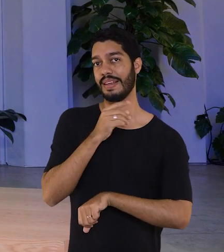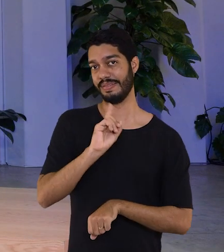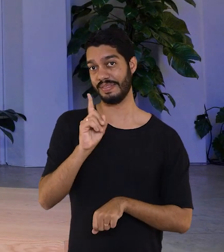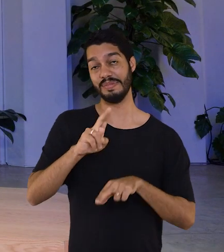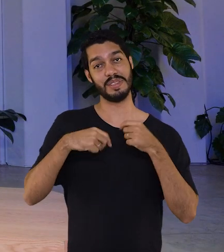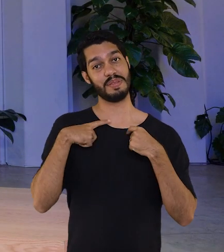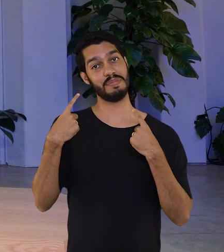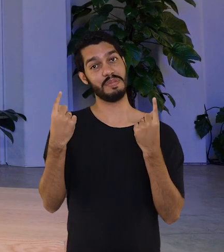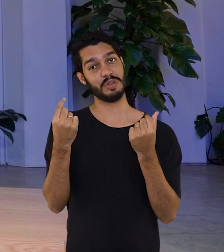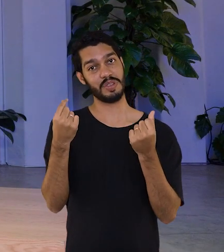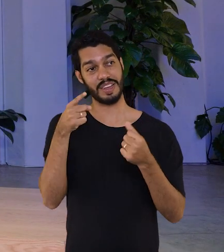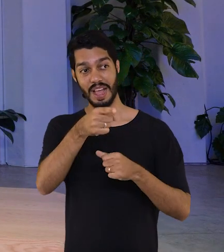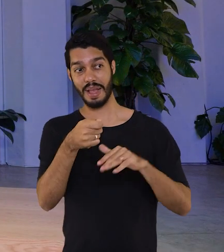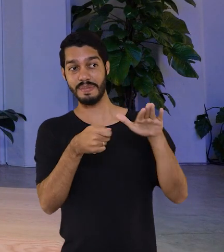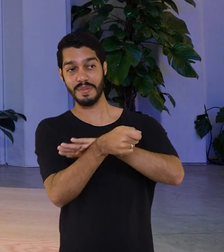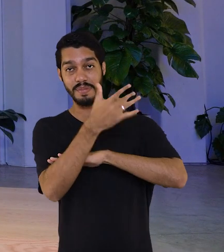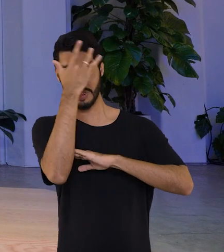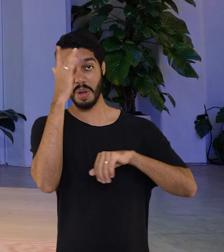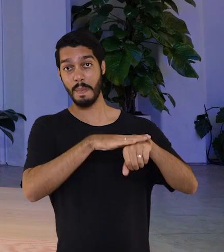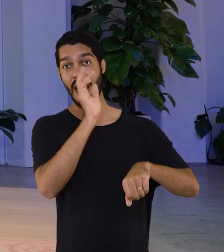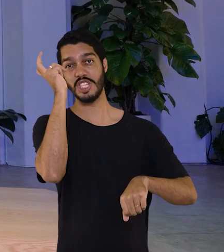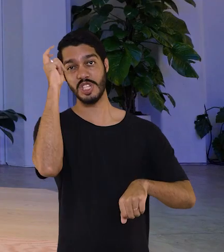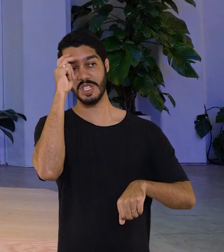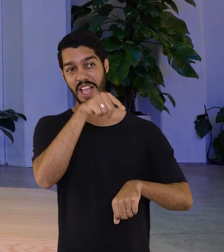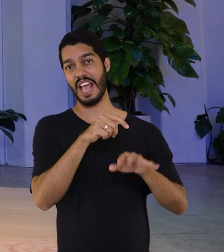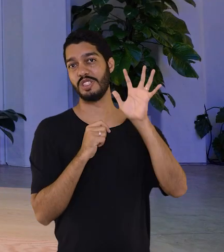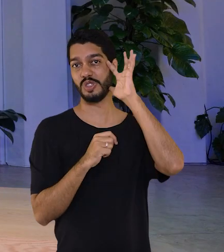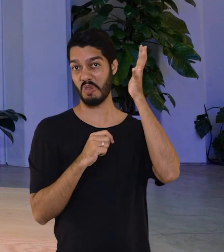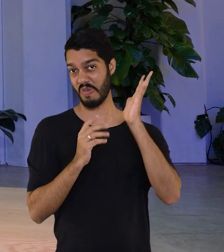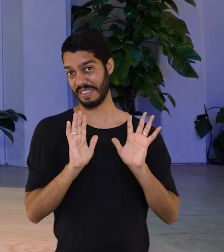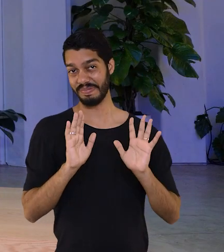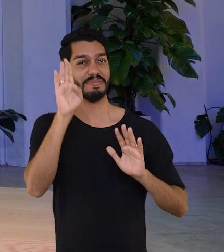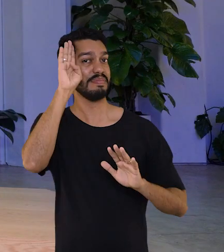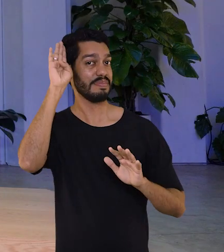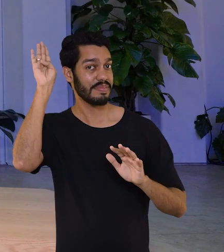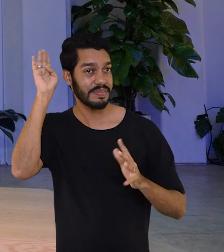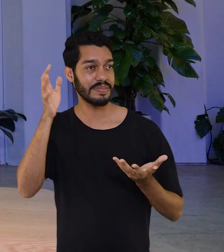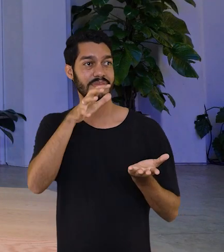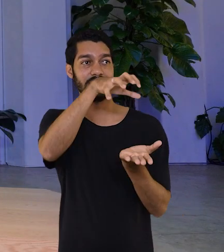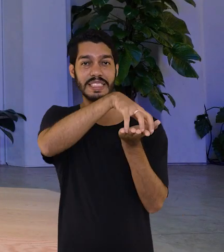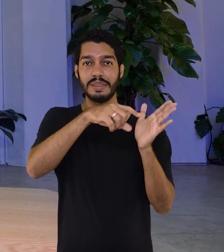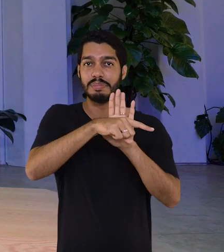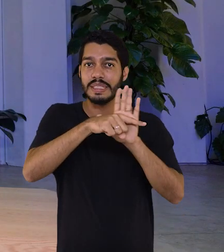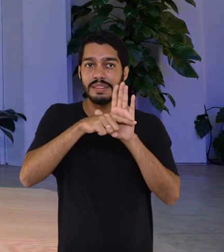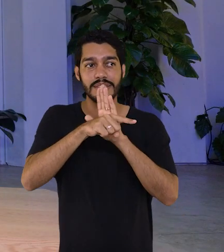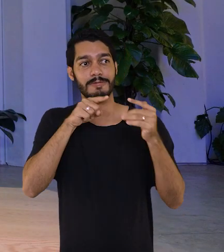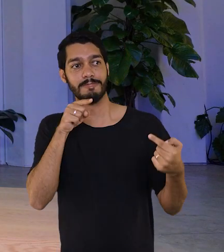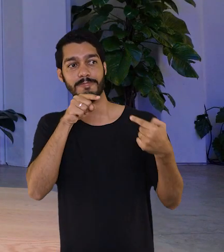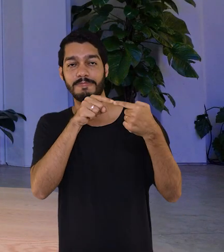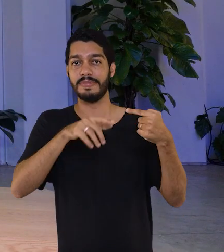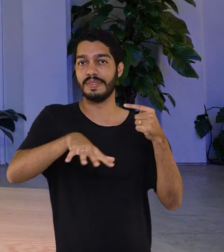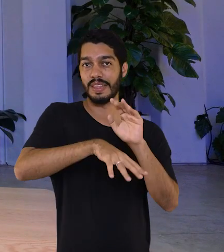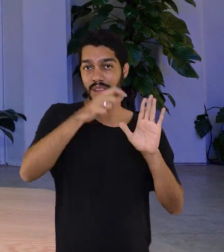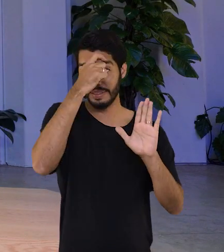mentir. Por isso que a gente tem que colocar dinheiro na mão das pessoas mais inteligentes para resolverem isso. São especialistas no tema. Academia, centro